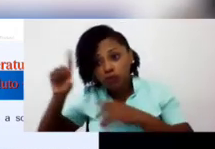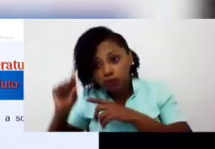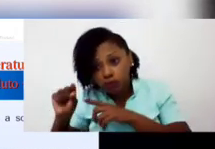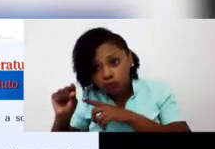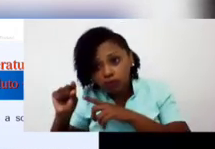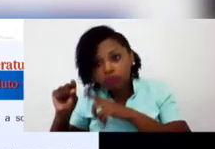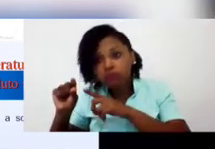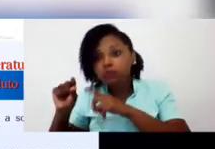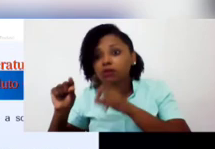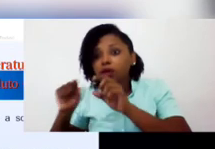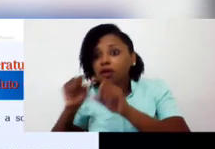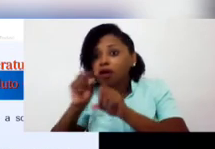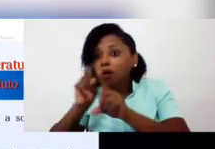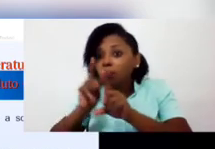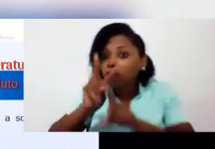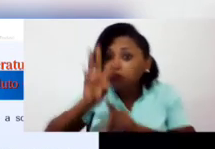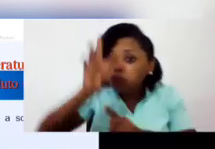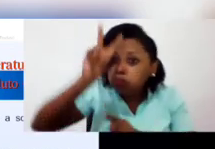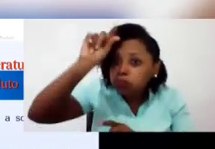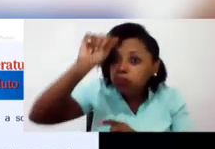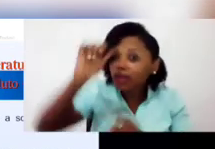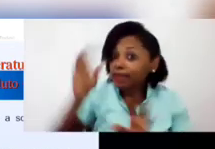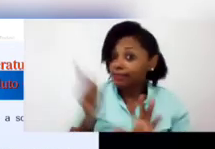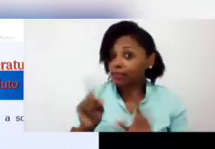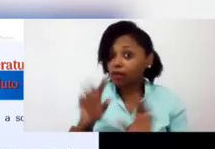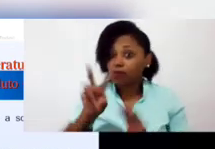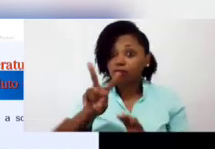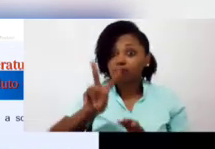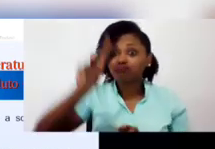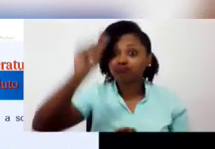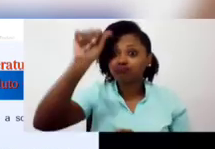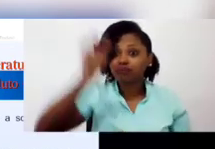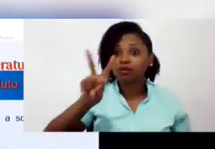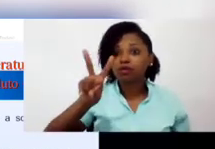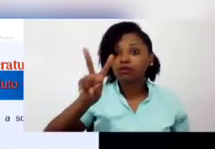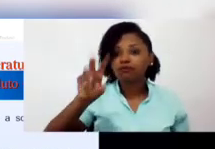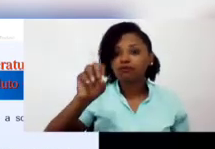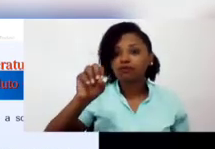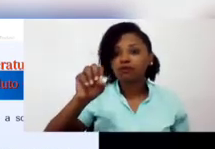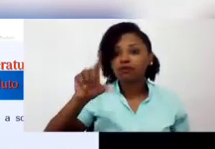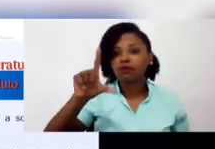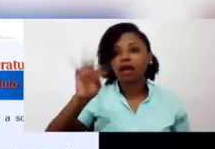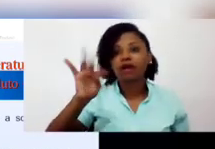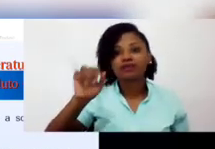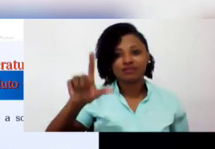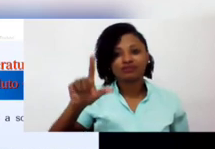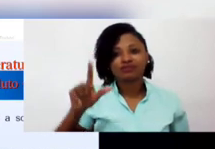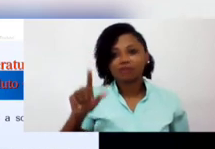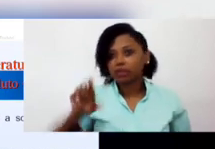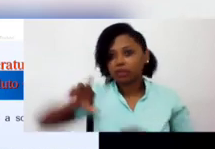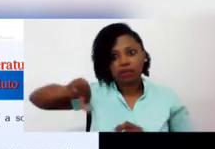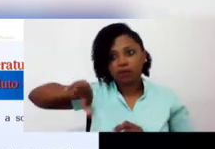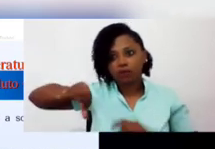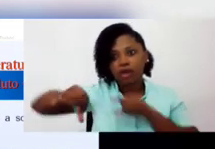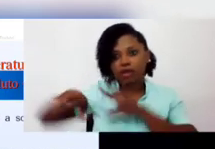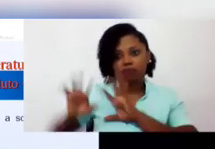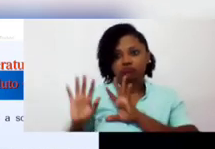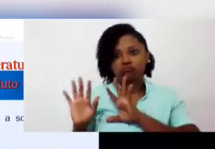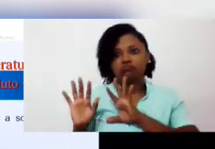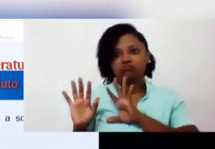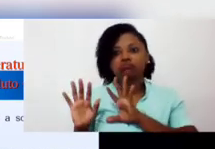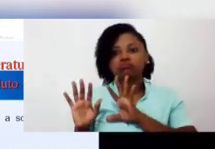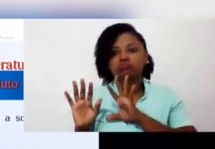de solutos não voláteis. Não interessa se ele é açúcar, se ele é sal. O que interessa aqui